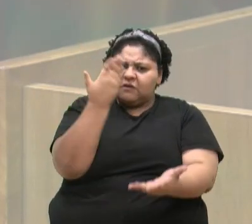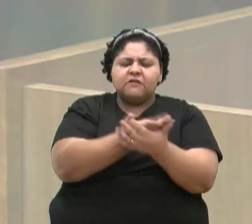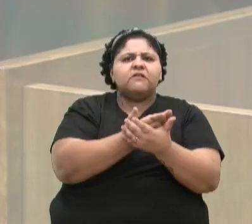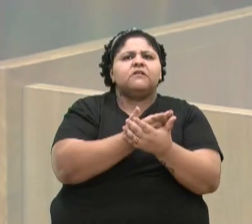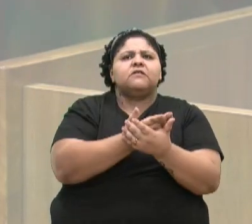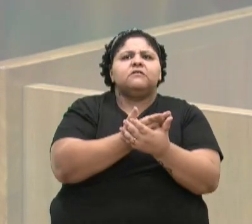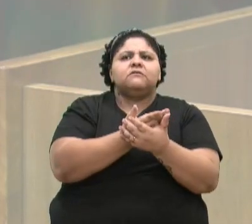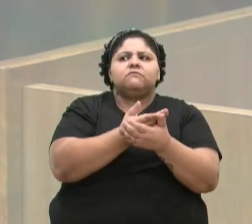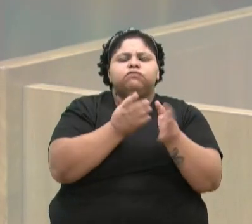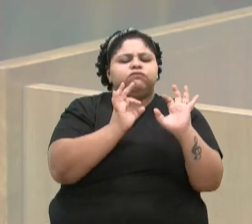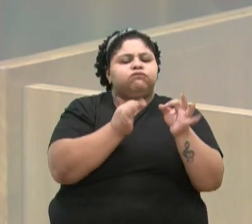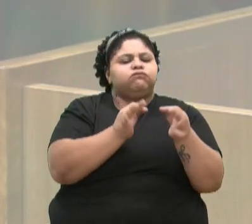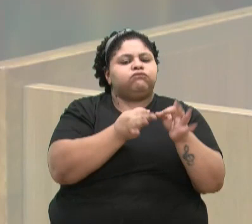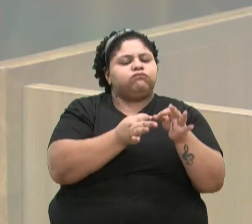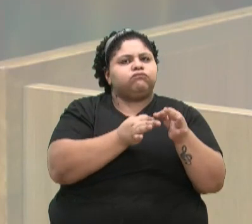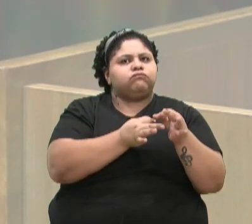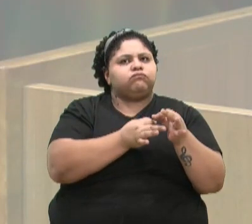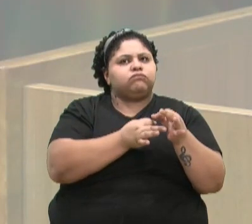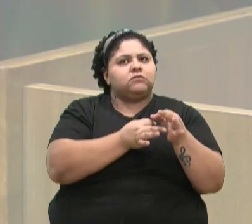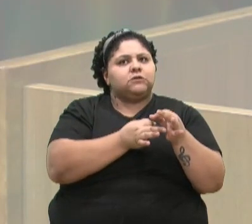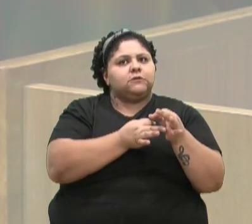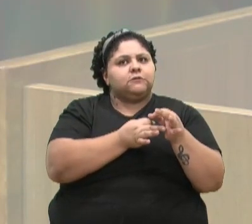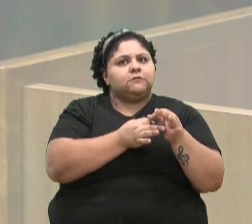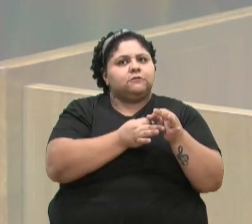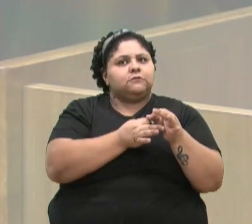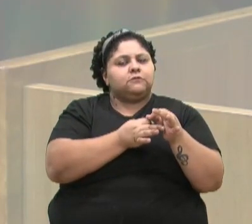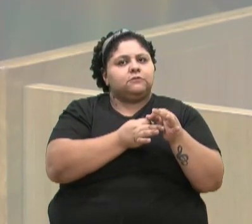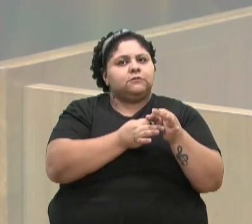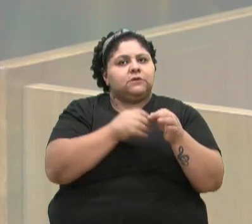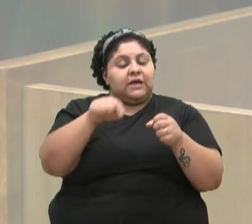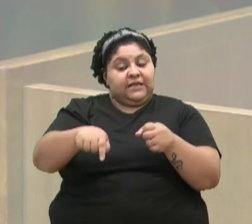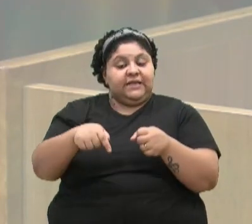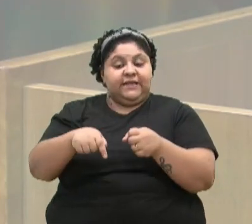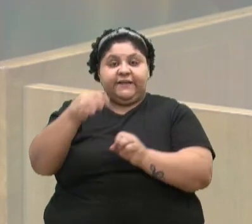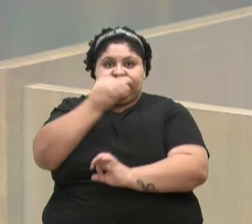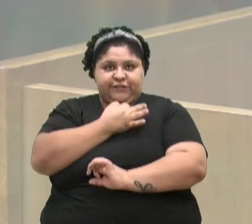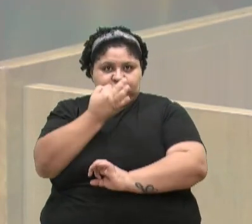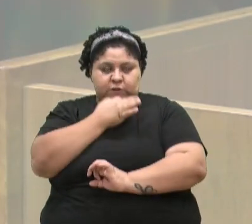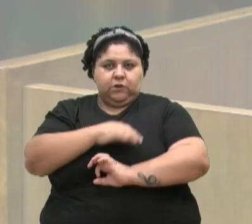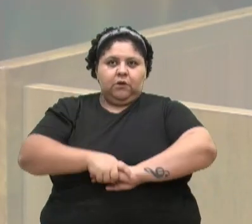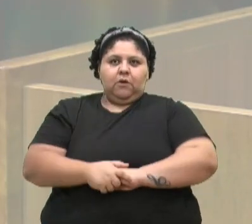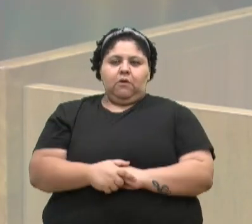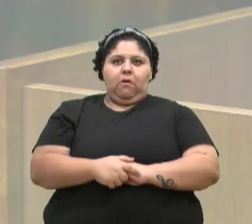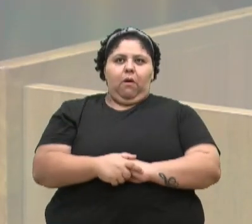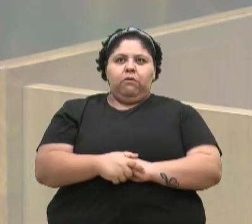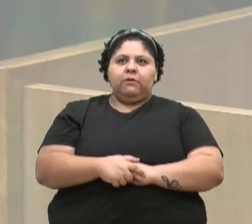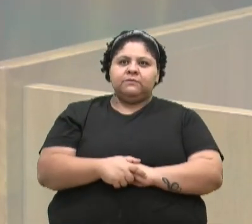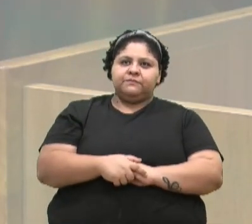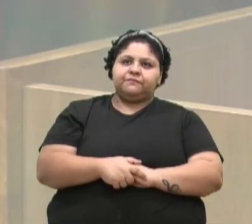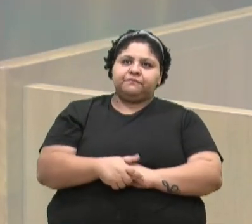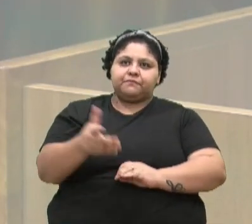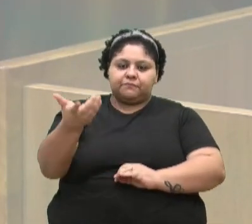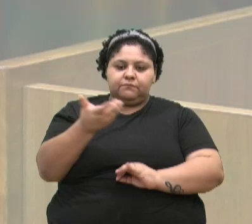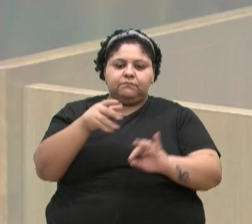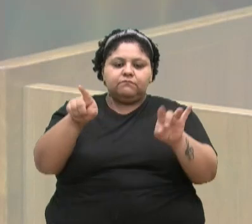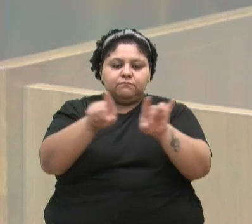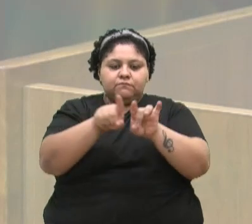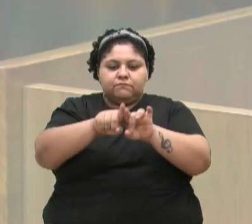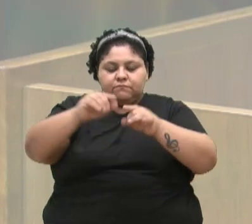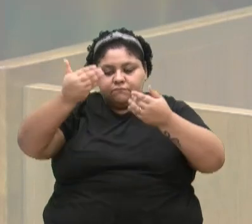jus, né? E vai fazer cada vez mais jus à cidade de Caxias do Sul. Quero também